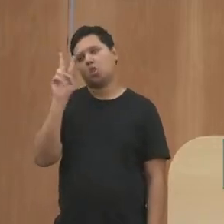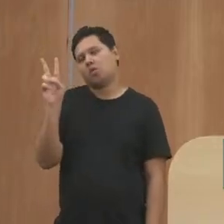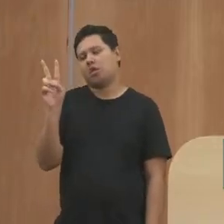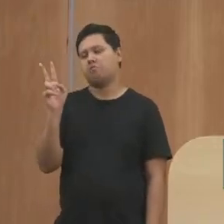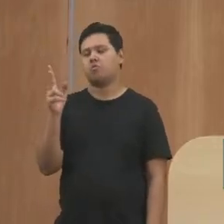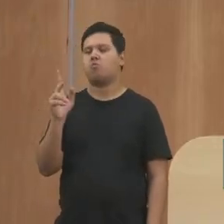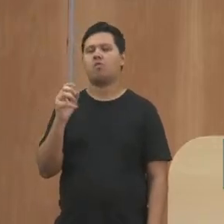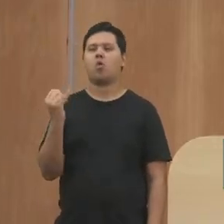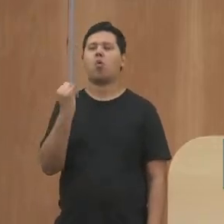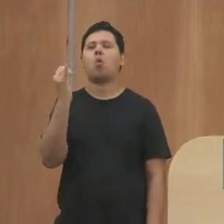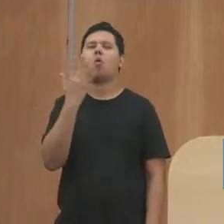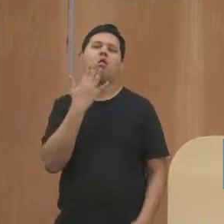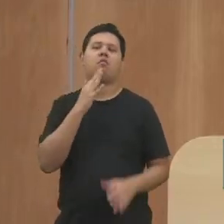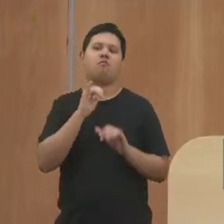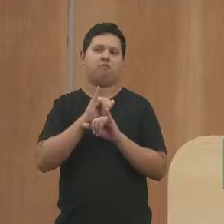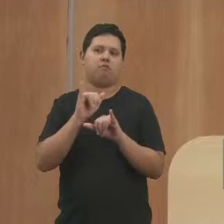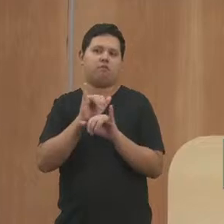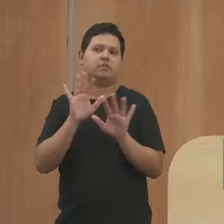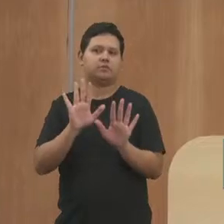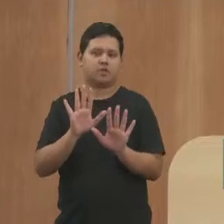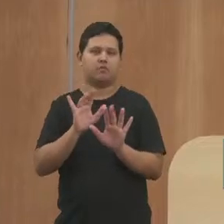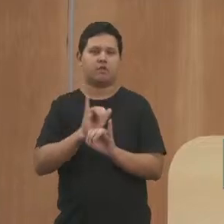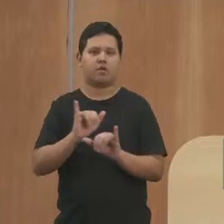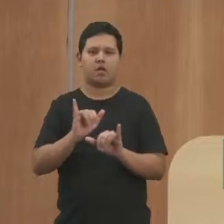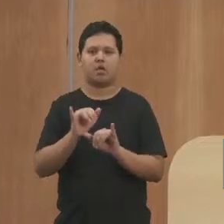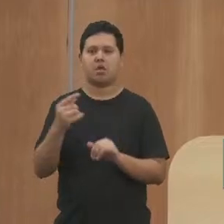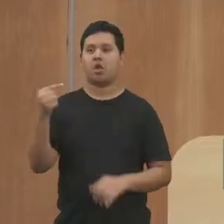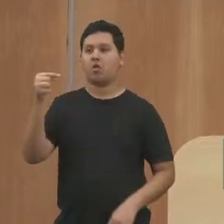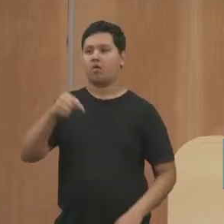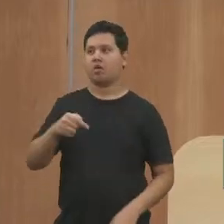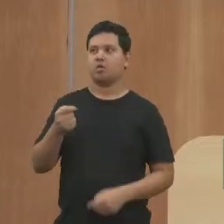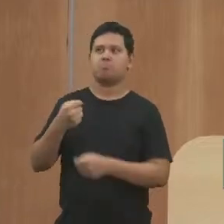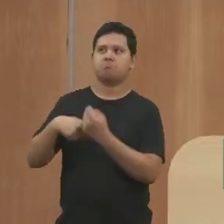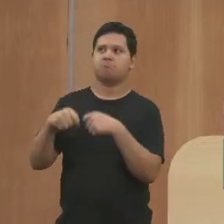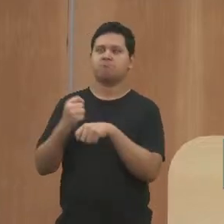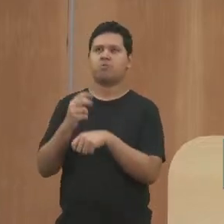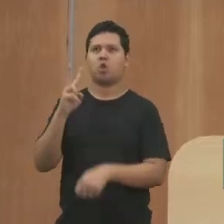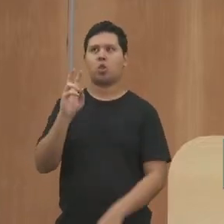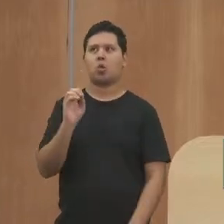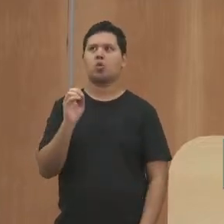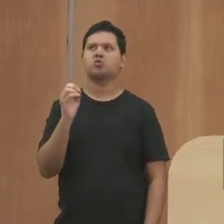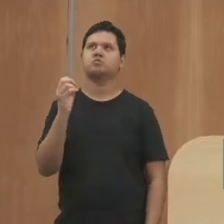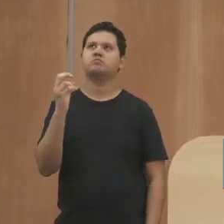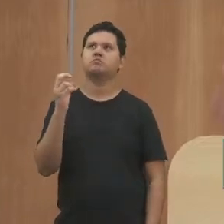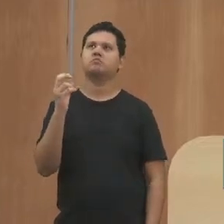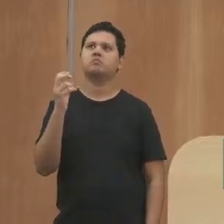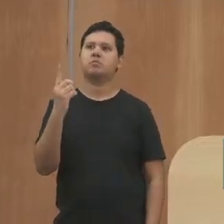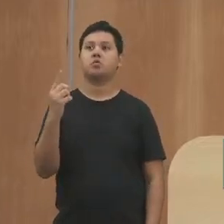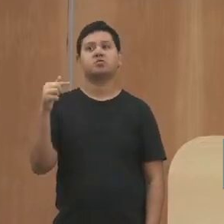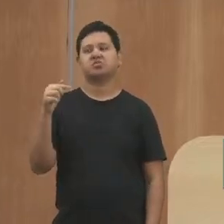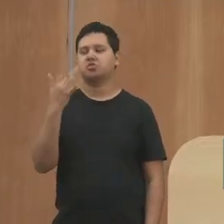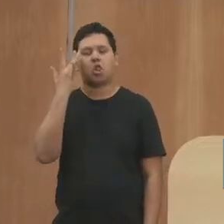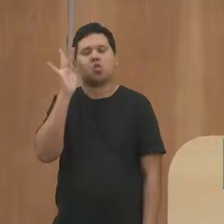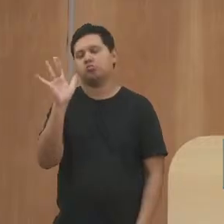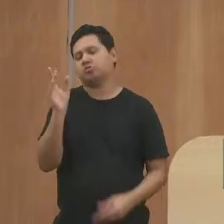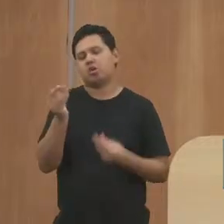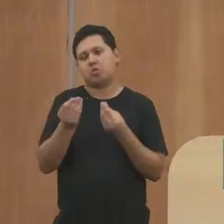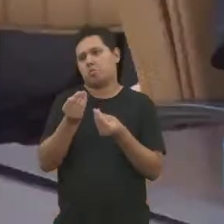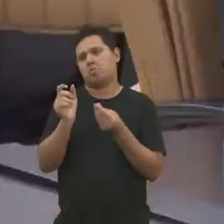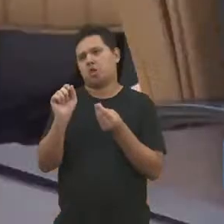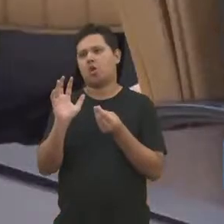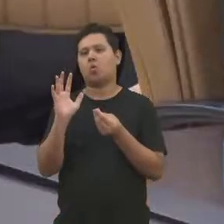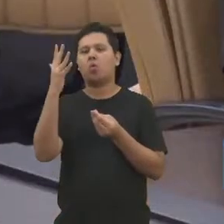esses dados. Mas eu estou aqui desde 2017, não sei o que aconteceu antes.